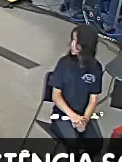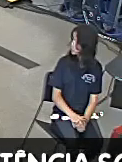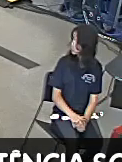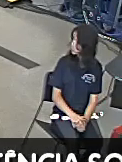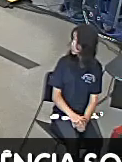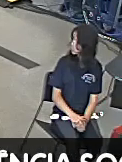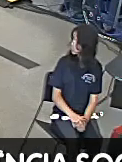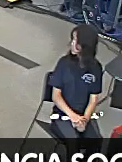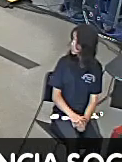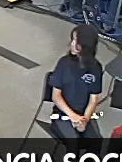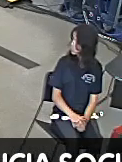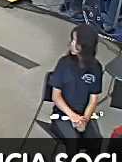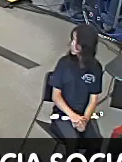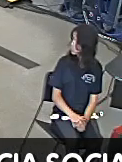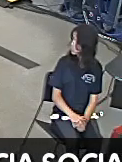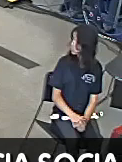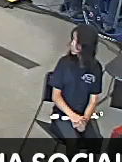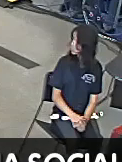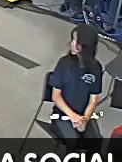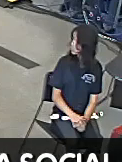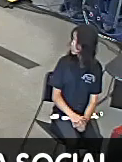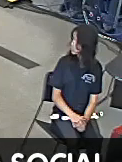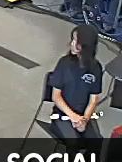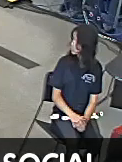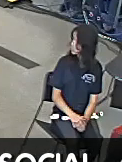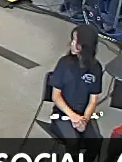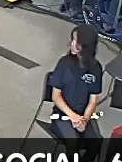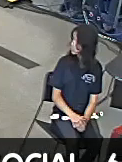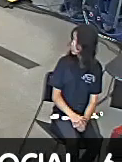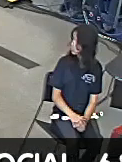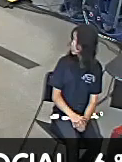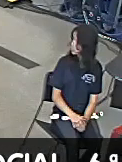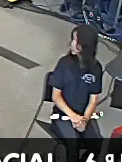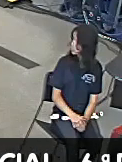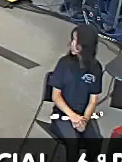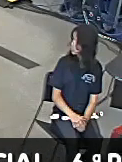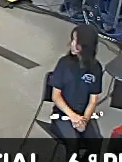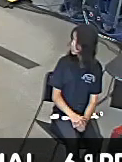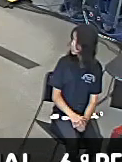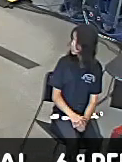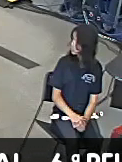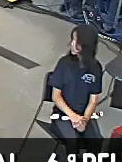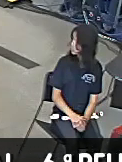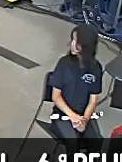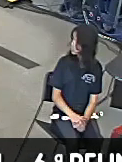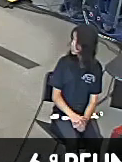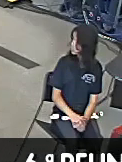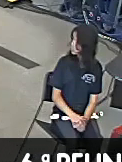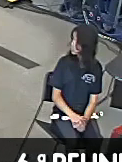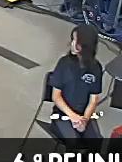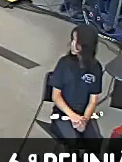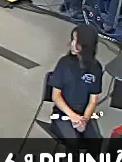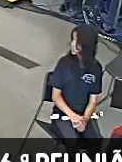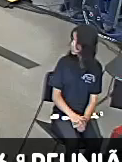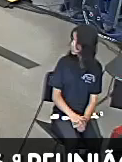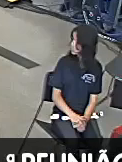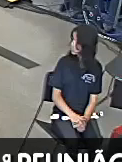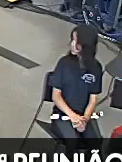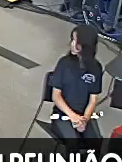de paz, de justiça e de amor no Brasil. Insisto, neste